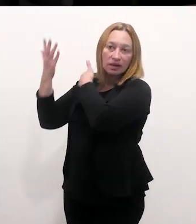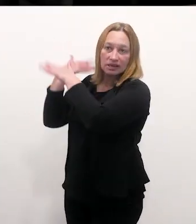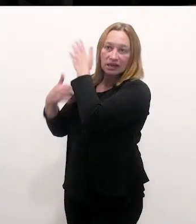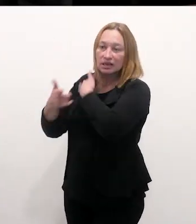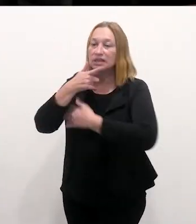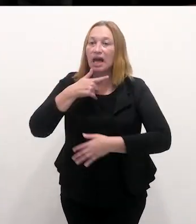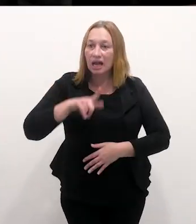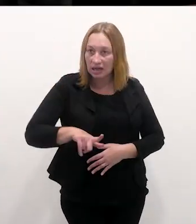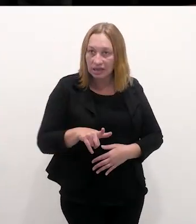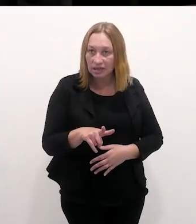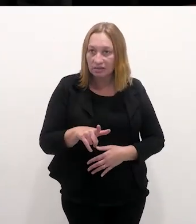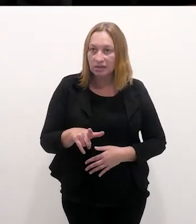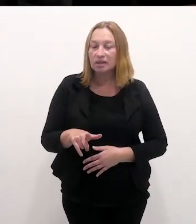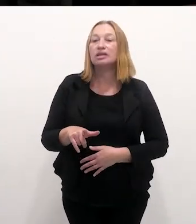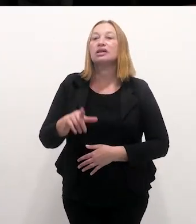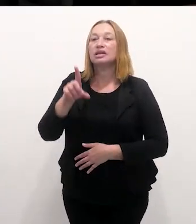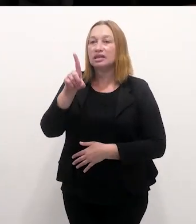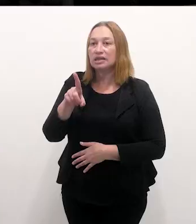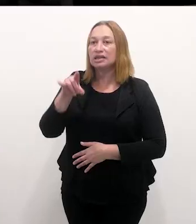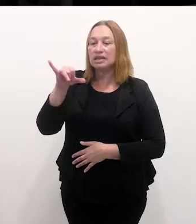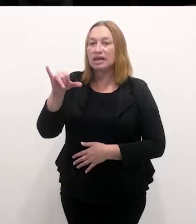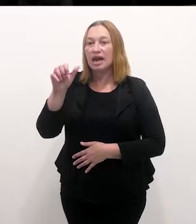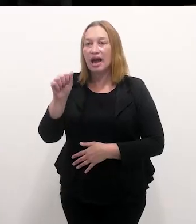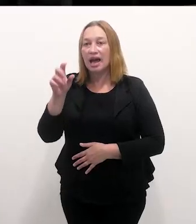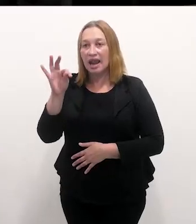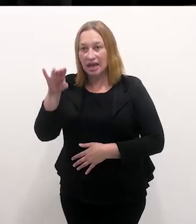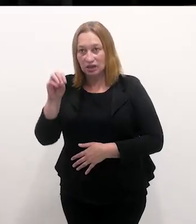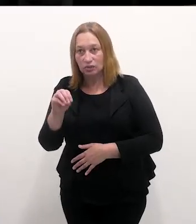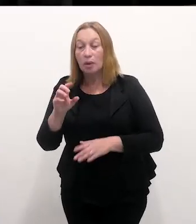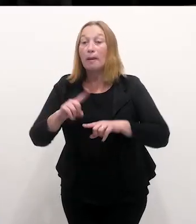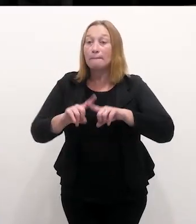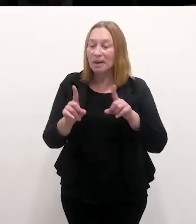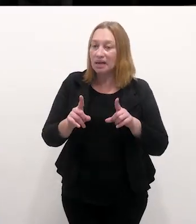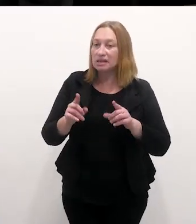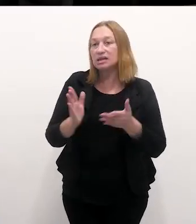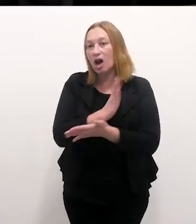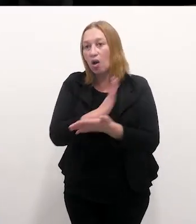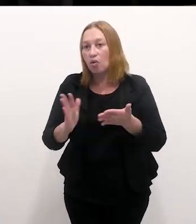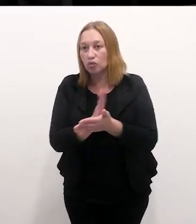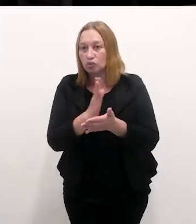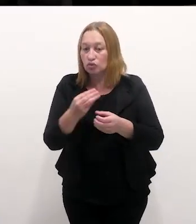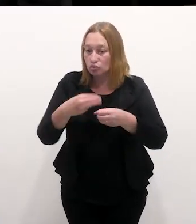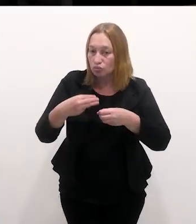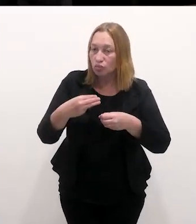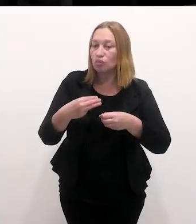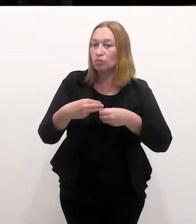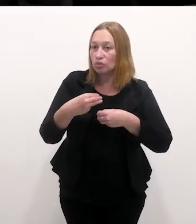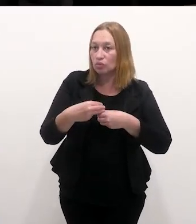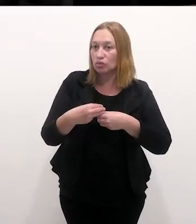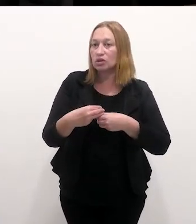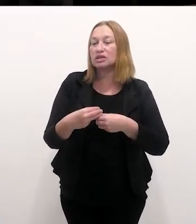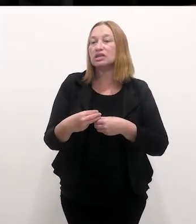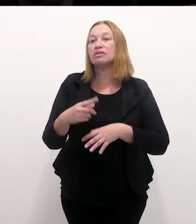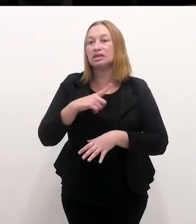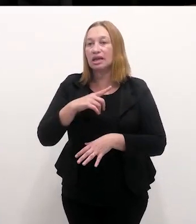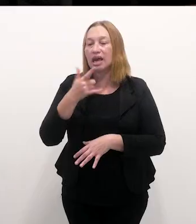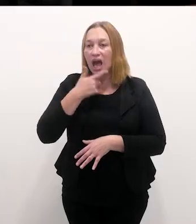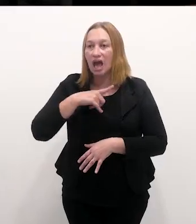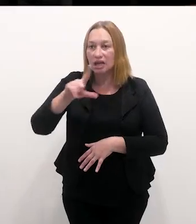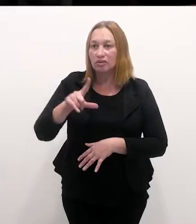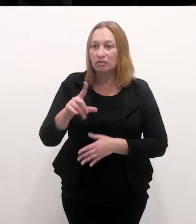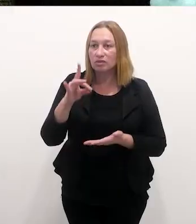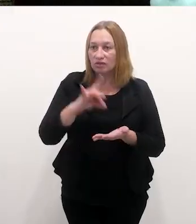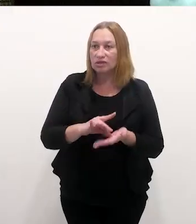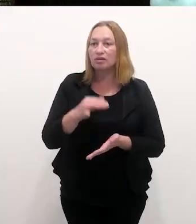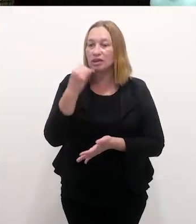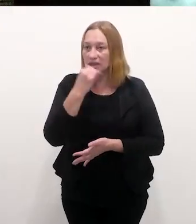no passado da língua, digamos, a expressão dialetal, hoje não se faz mais presente. Mas ainda alguns municípios da minha colônia ainda têm a língua italiana